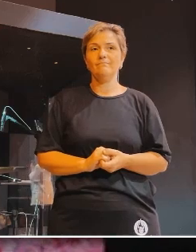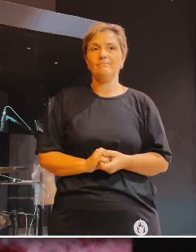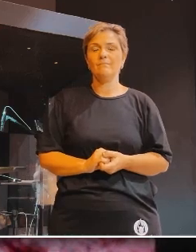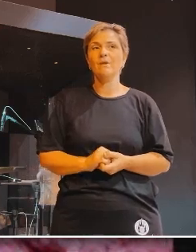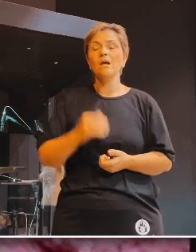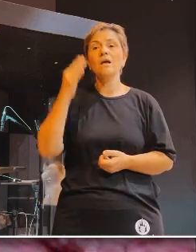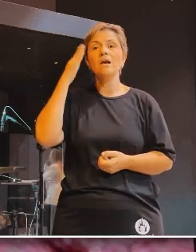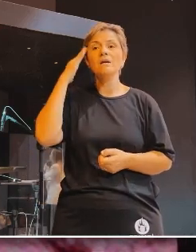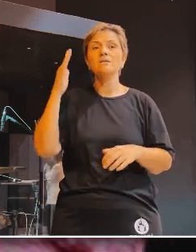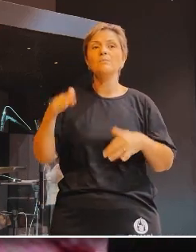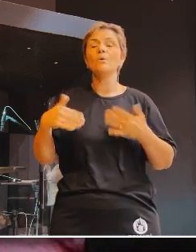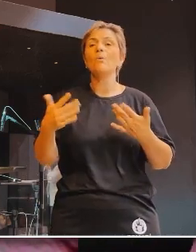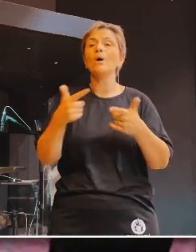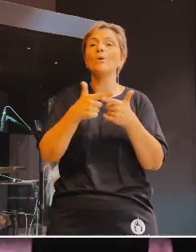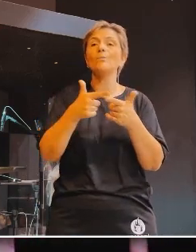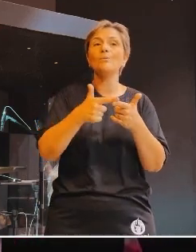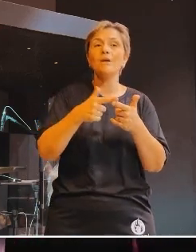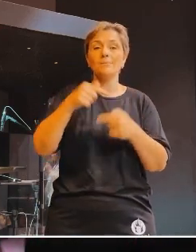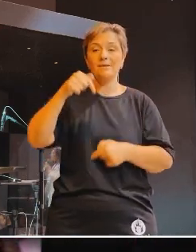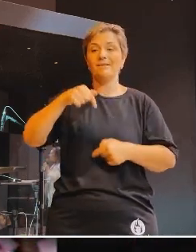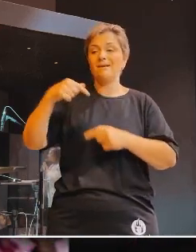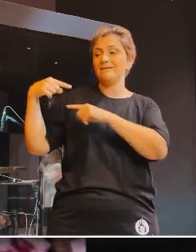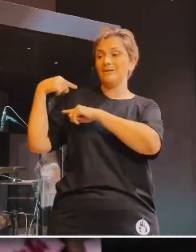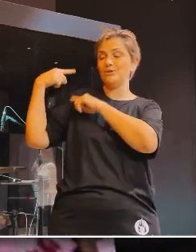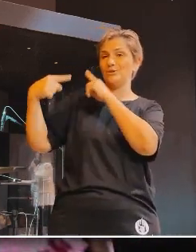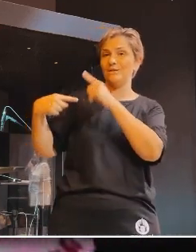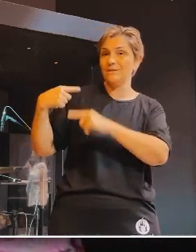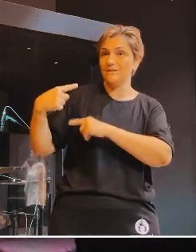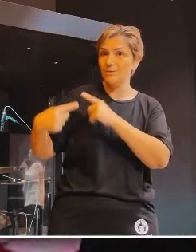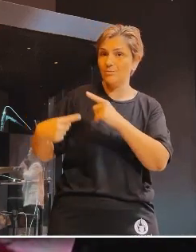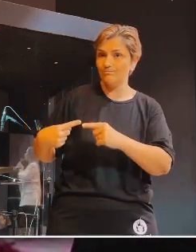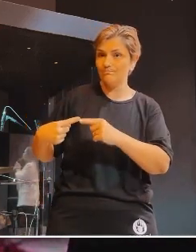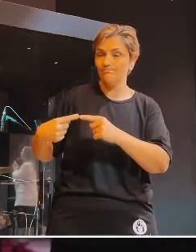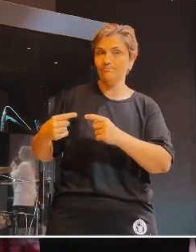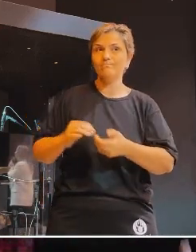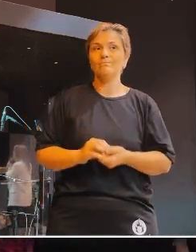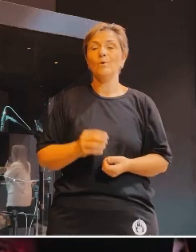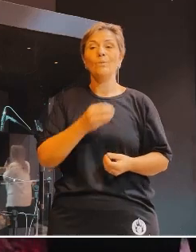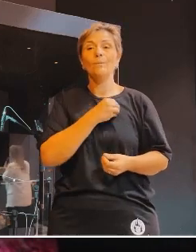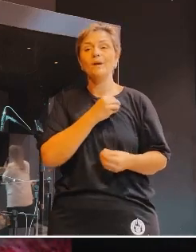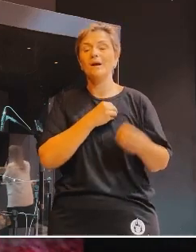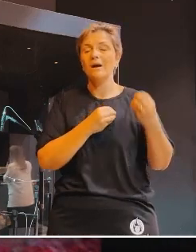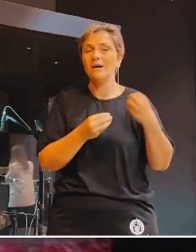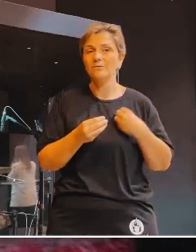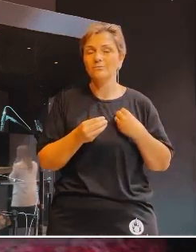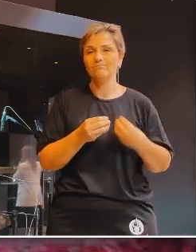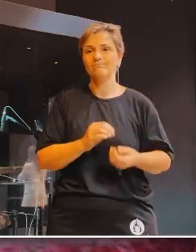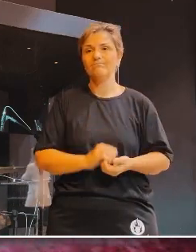Sabe qual é o problema dessa geração? O pecado.